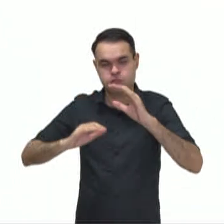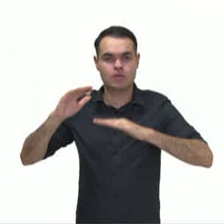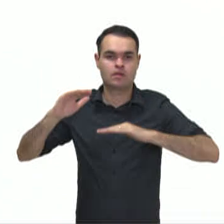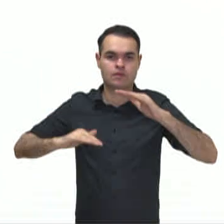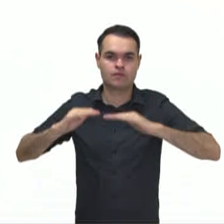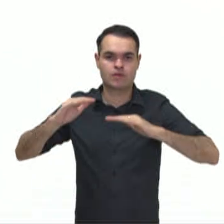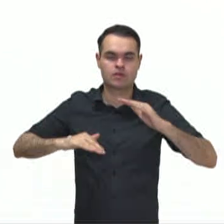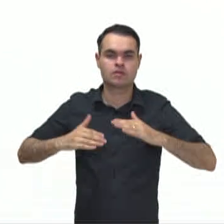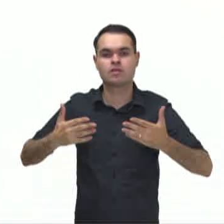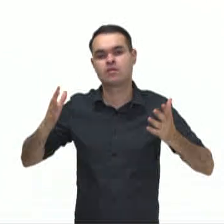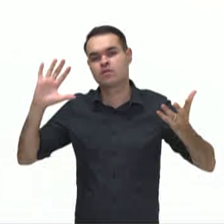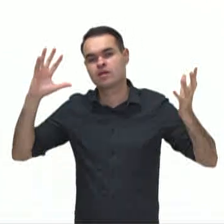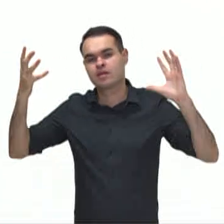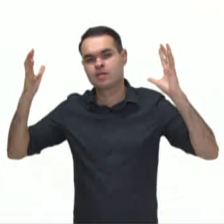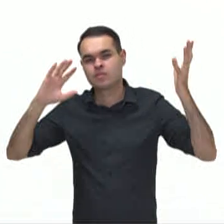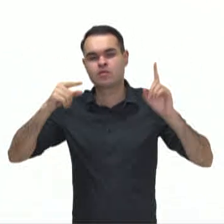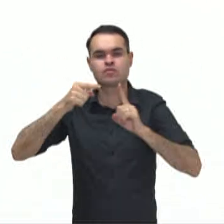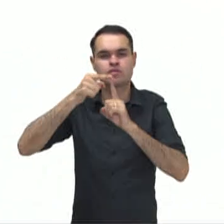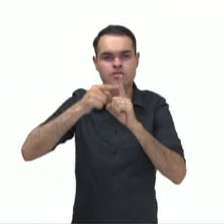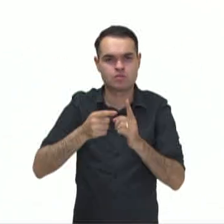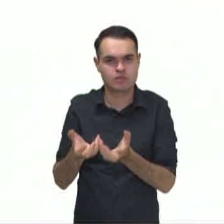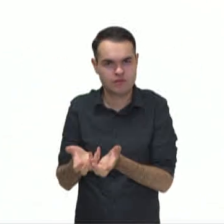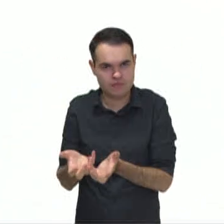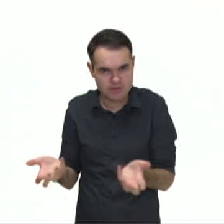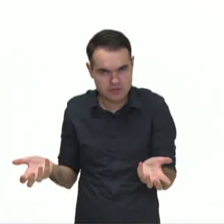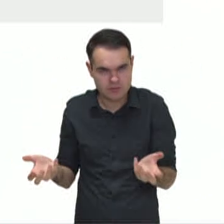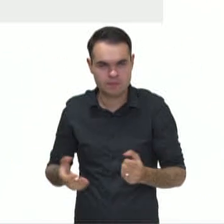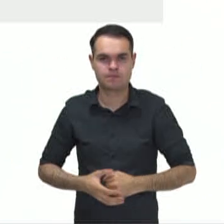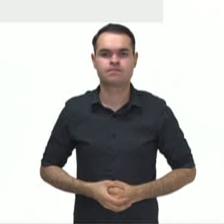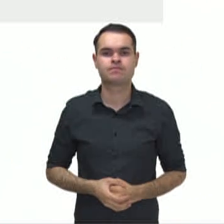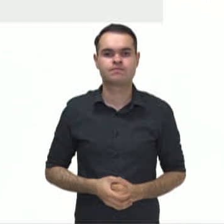do clima e do tipo de vegetação.